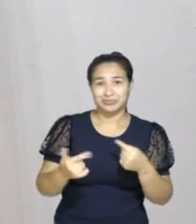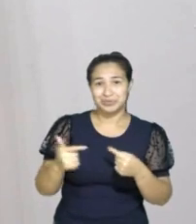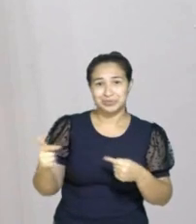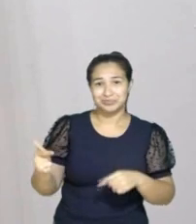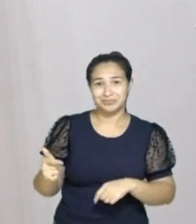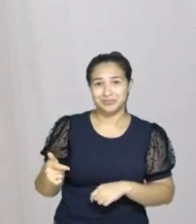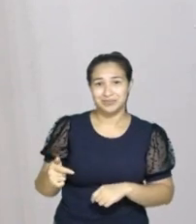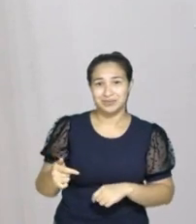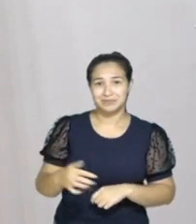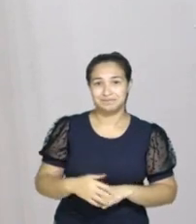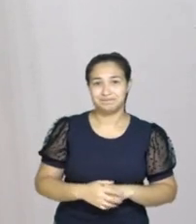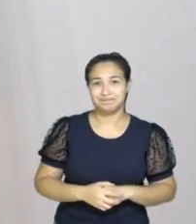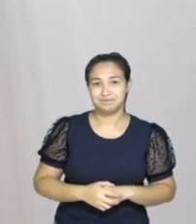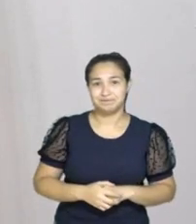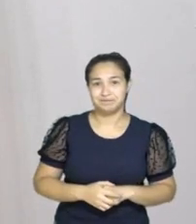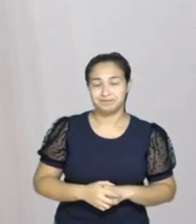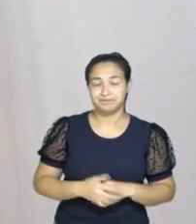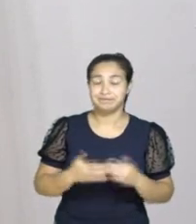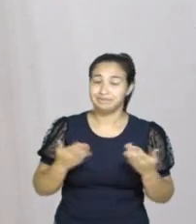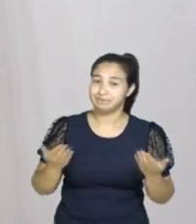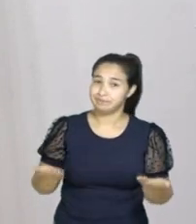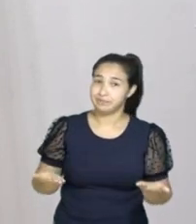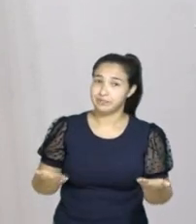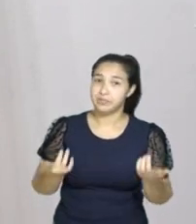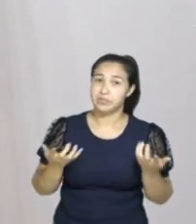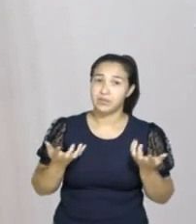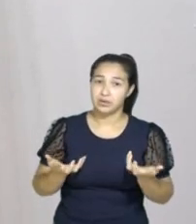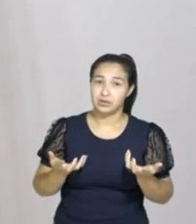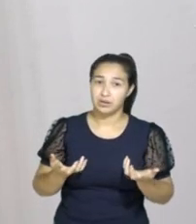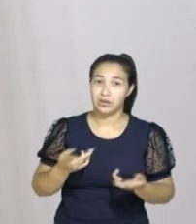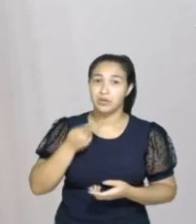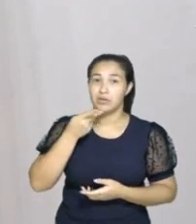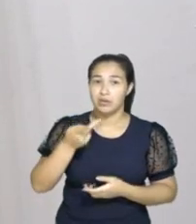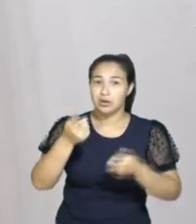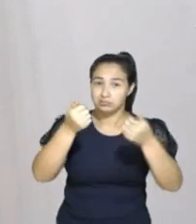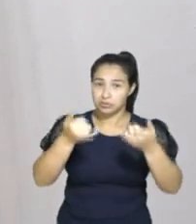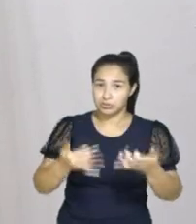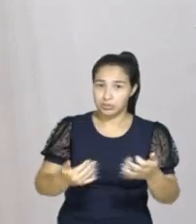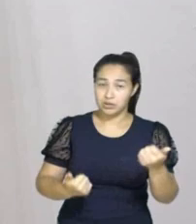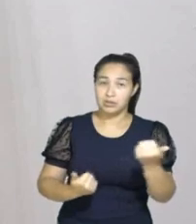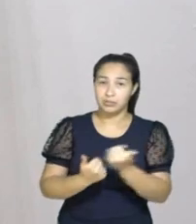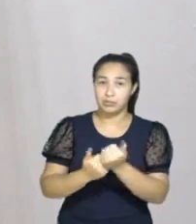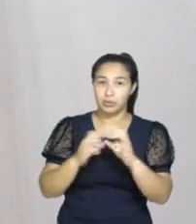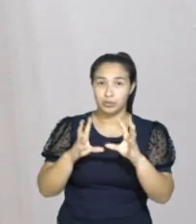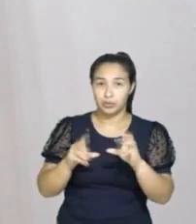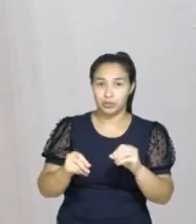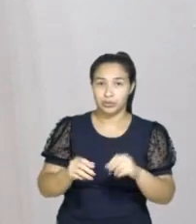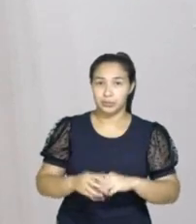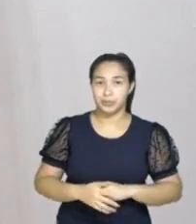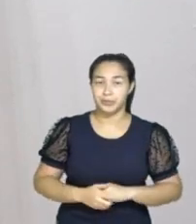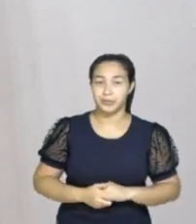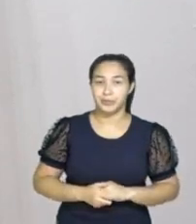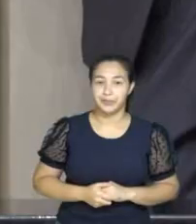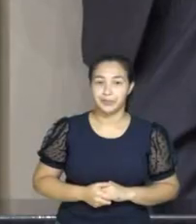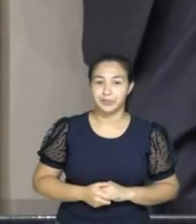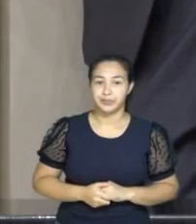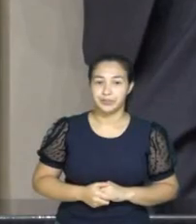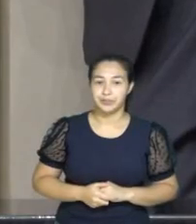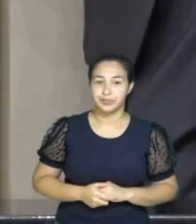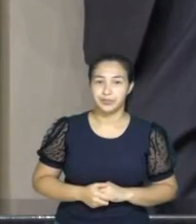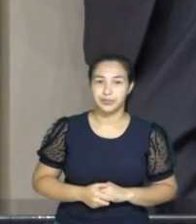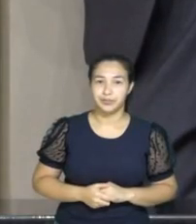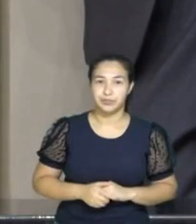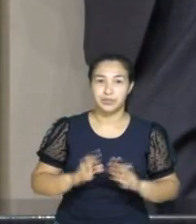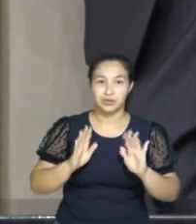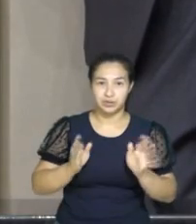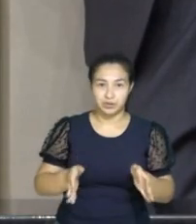matéria na câmara de vereadores de Florianópolis então quero manifestar e o apoio total ao projeto popular feita